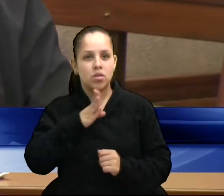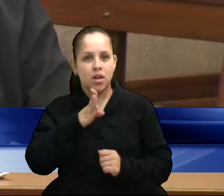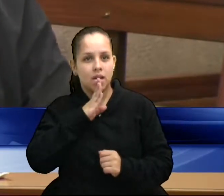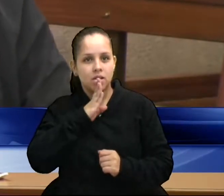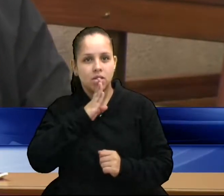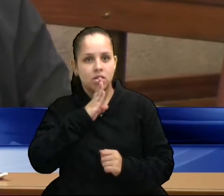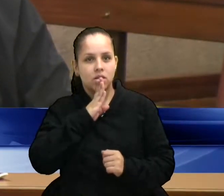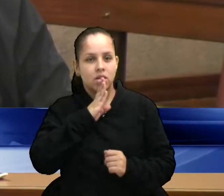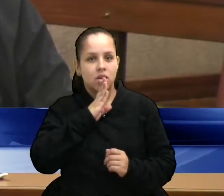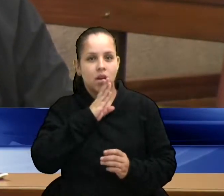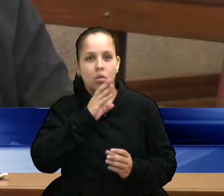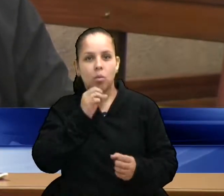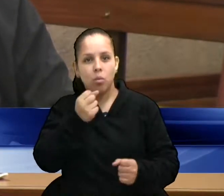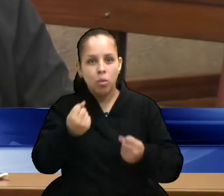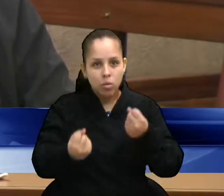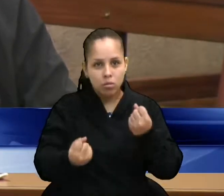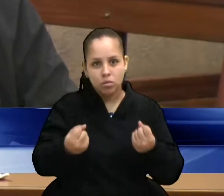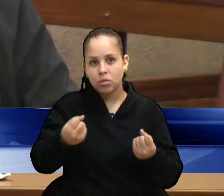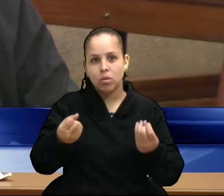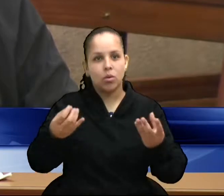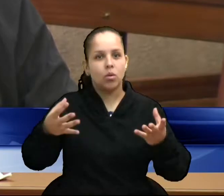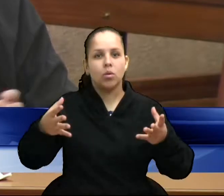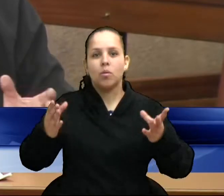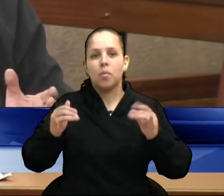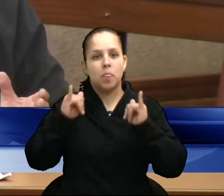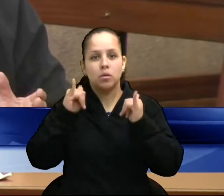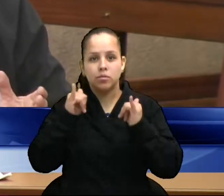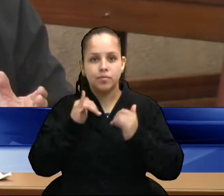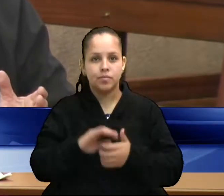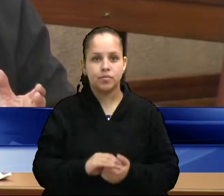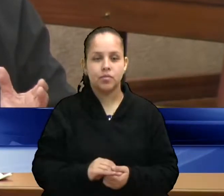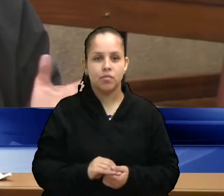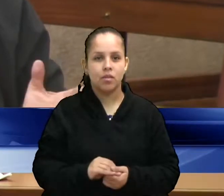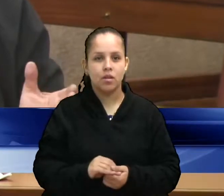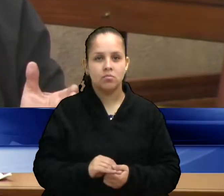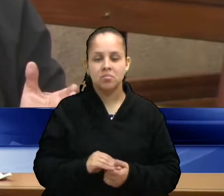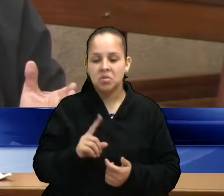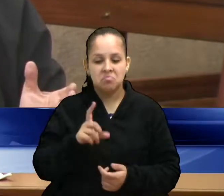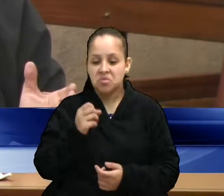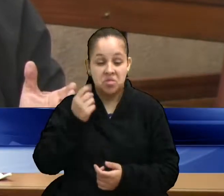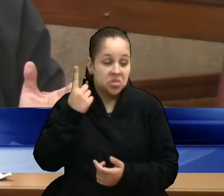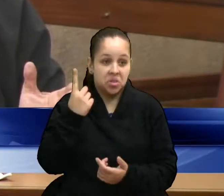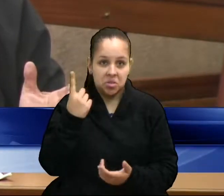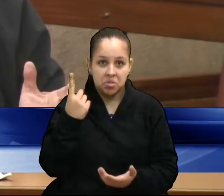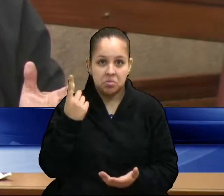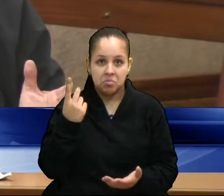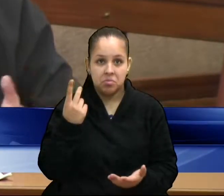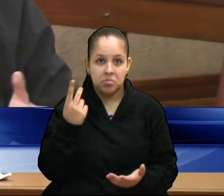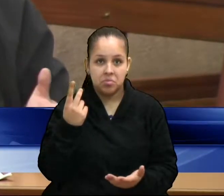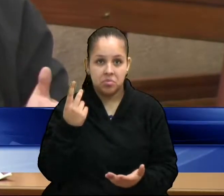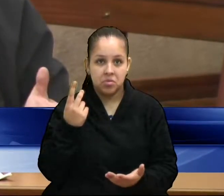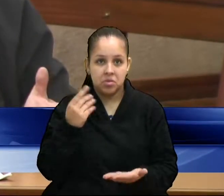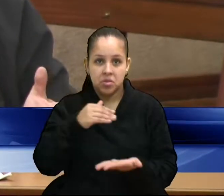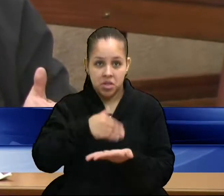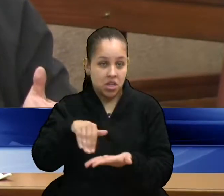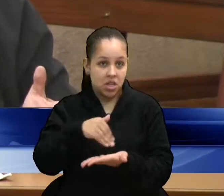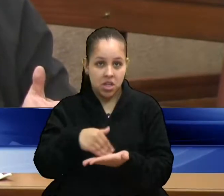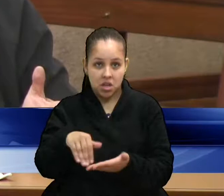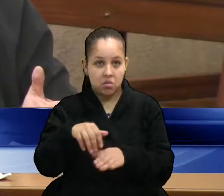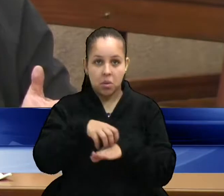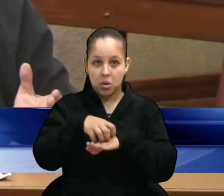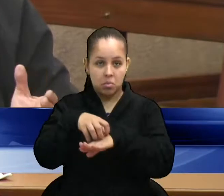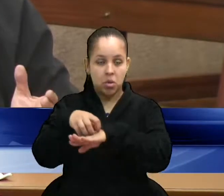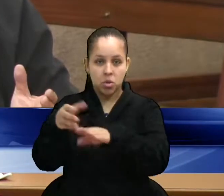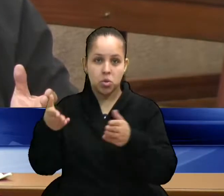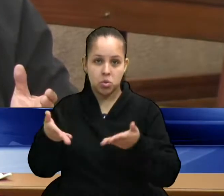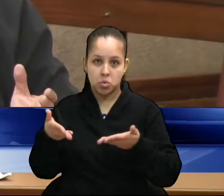efetivamente perante a população. E assim, eu não estranho o secretário de Transportes atual, né?